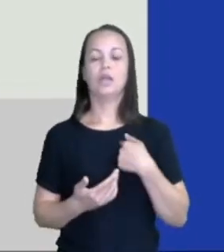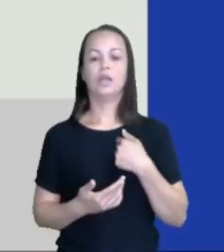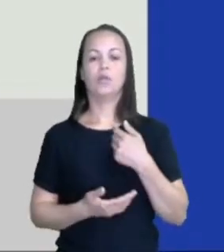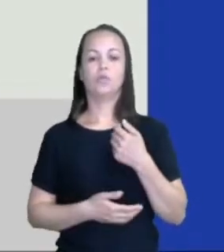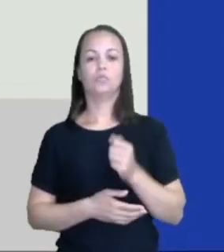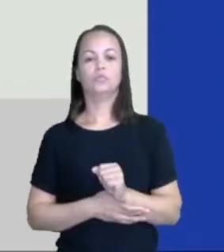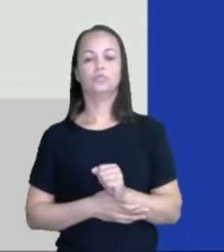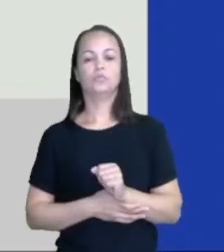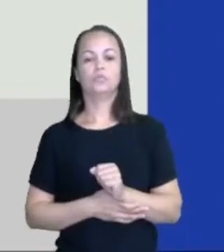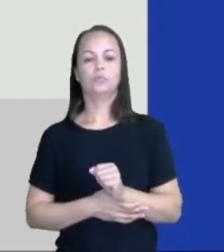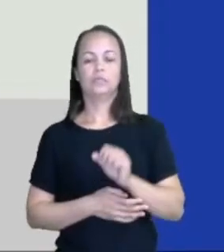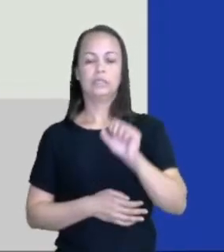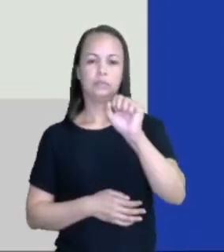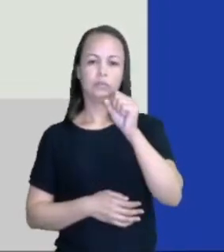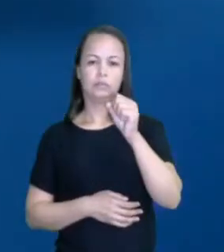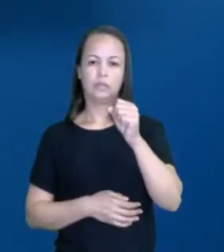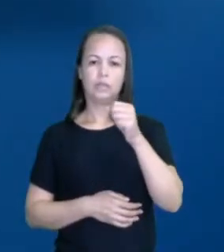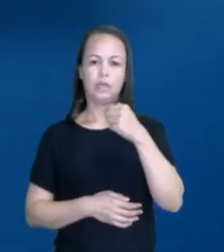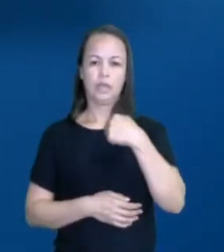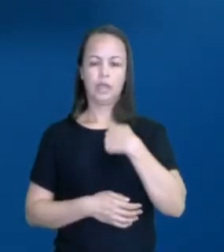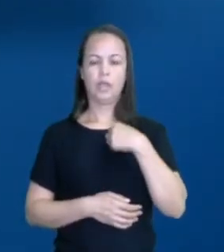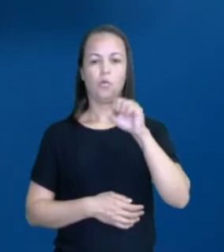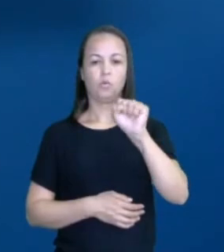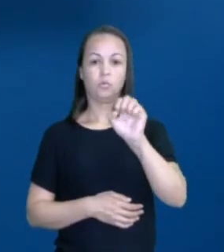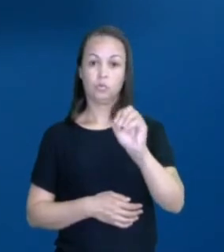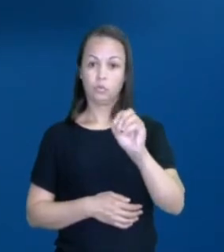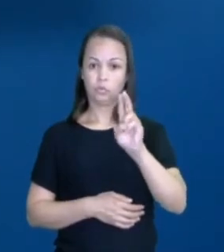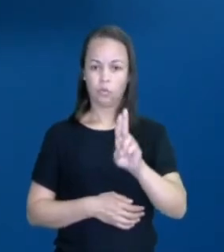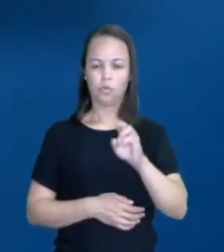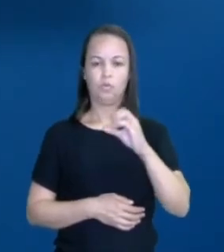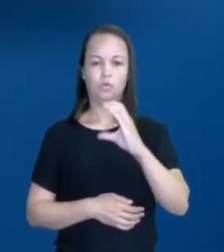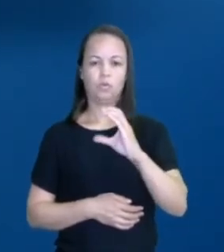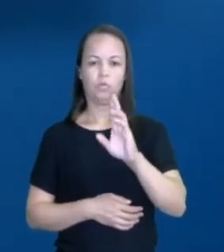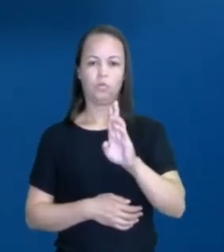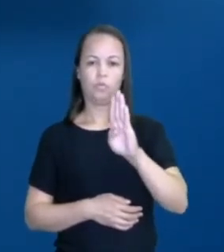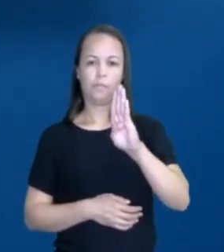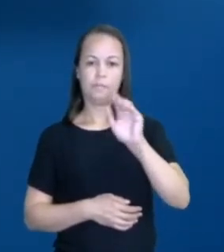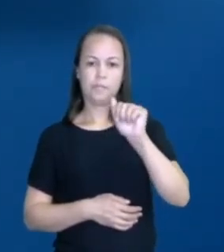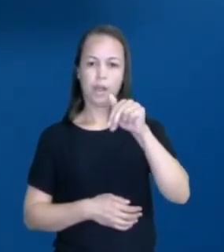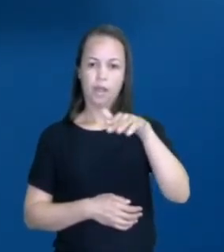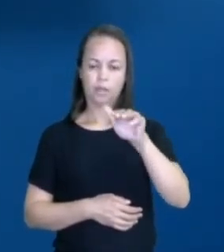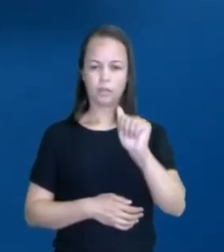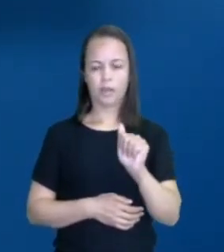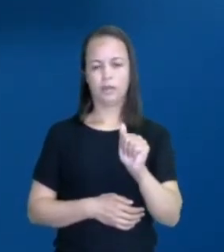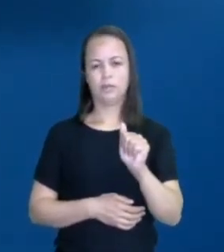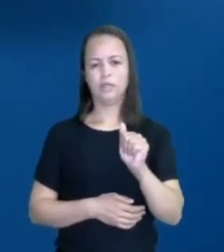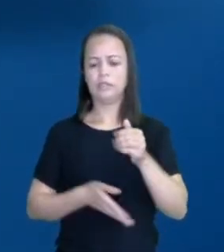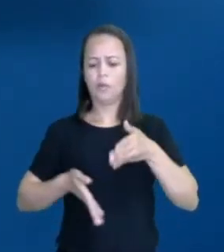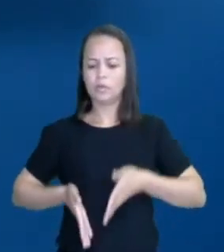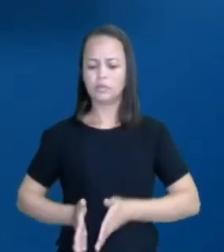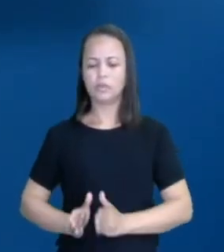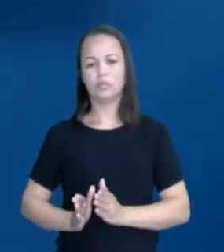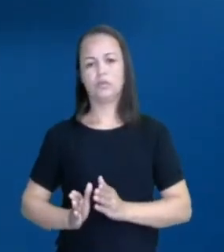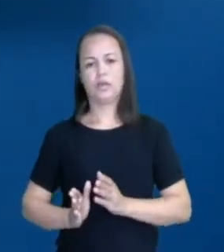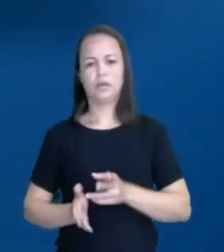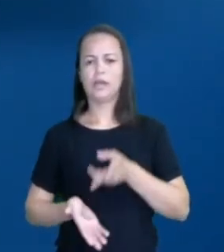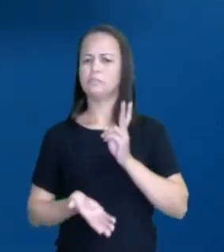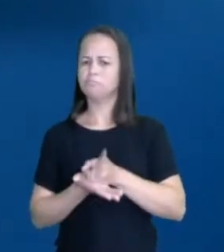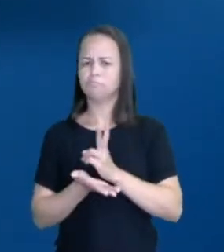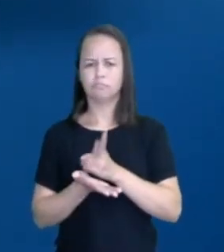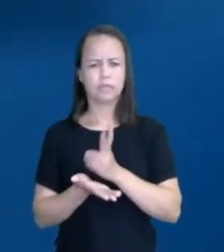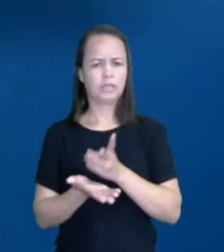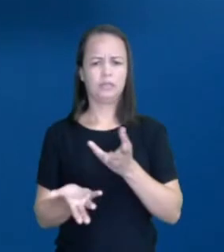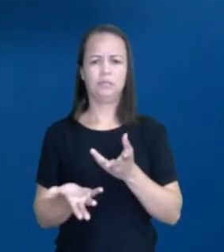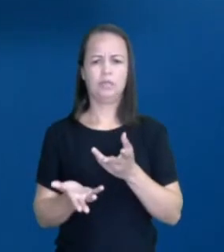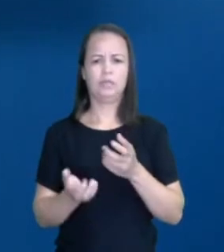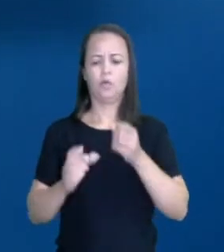cubana. Quando você nasce num lugar, aquela vai ser sua nacionalidade para sempre. Então, ela é uma característica sua. E quando